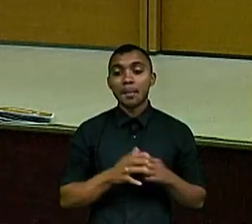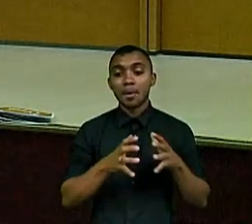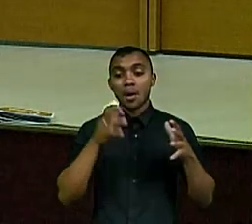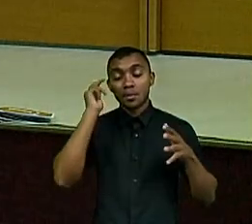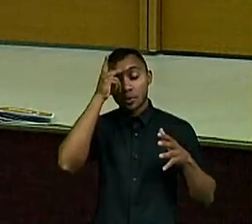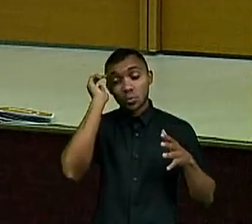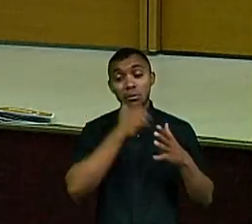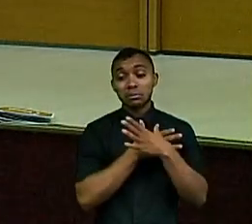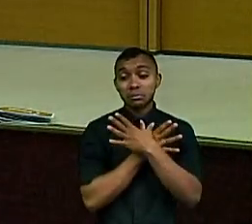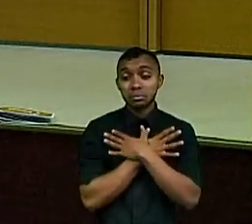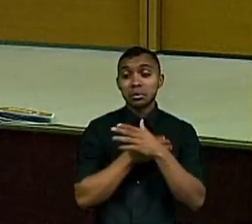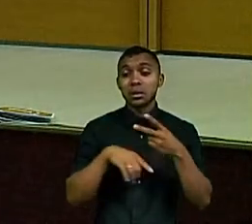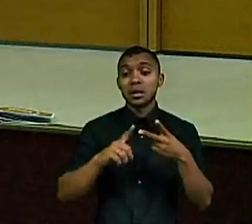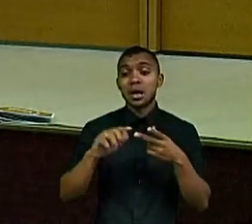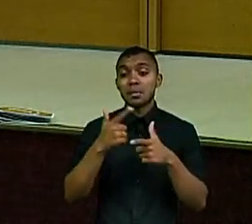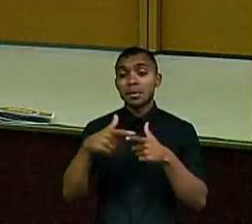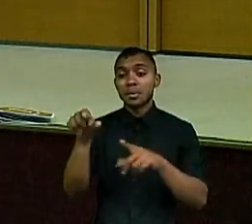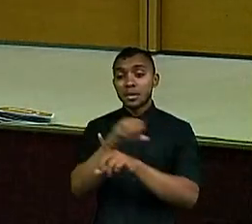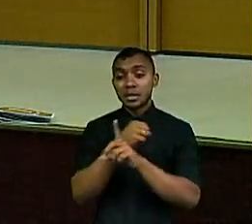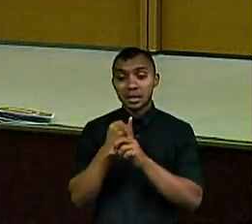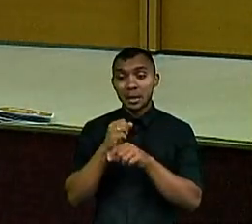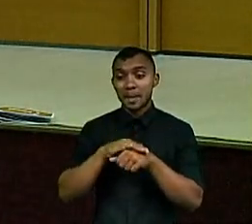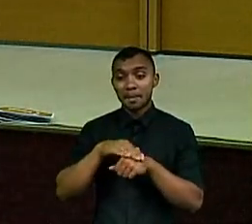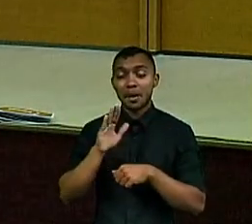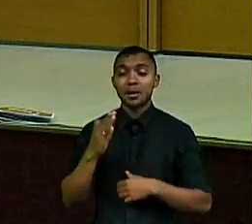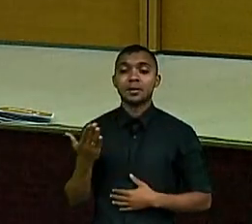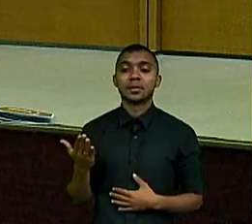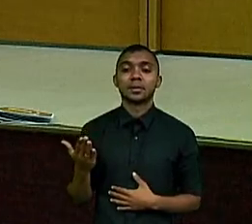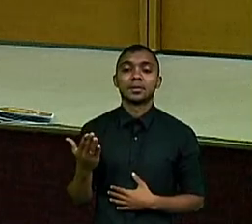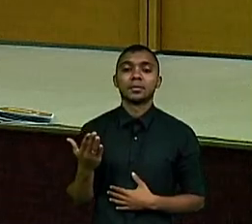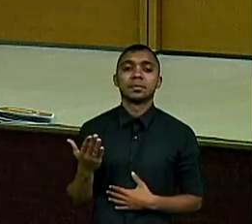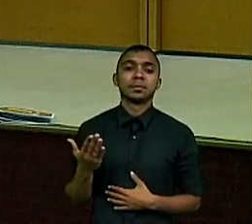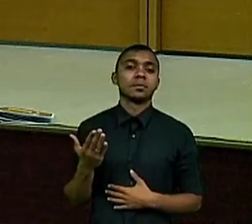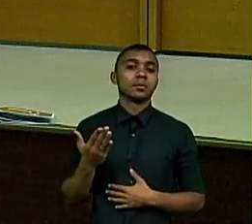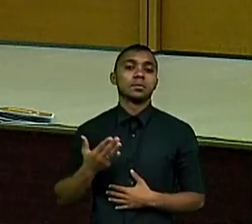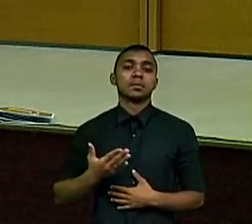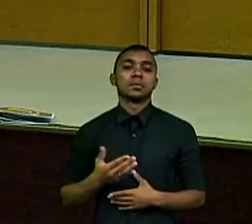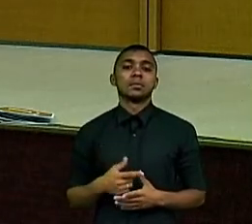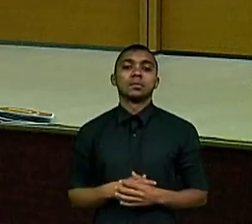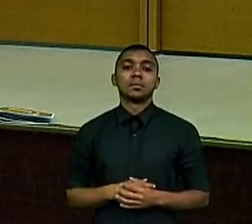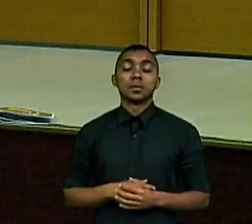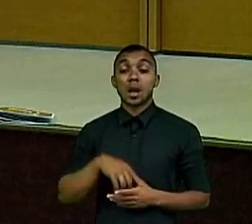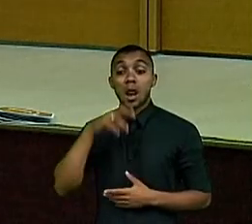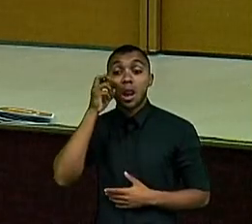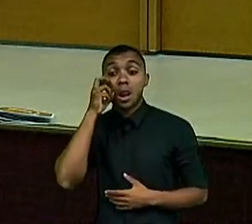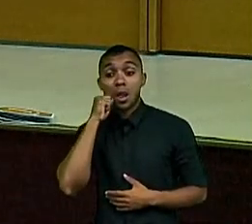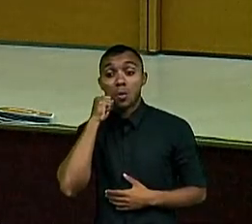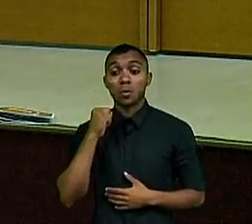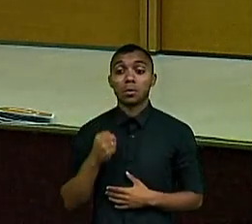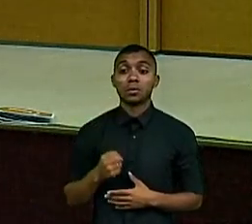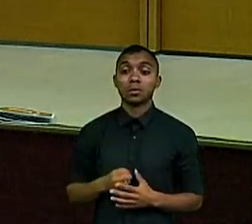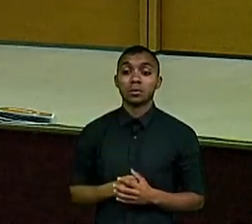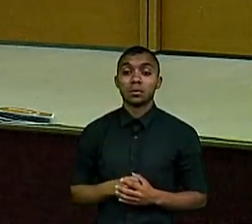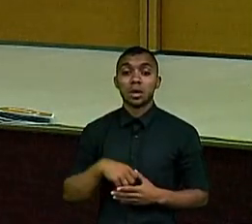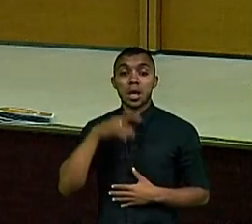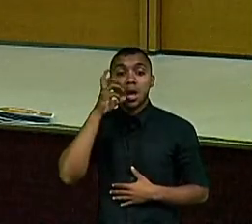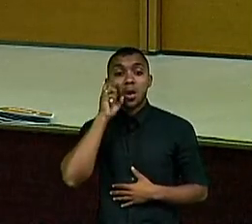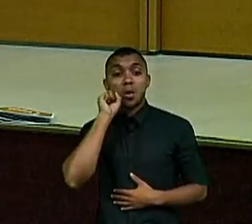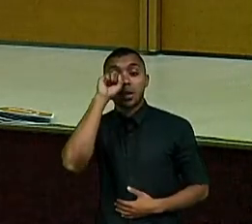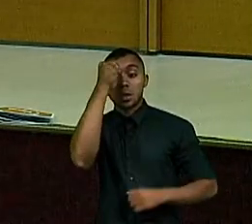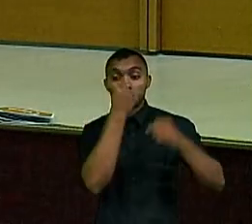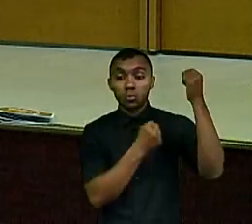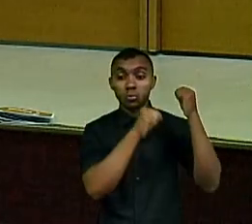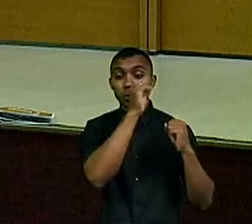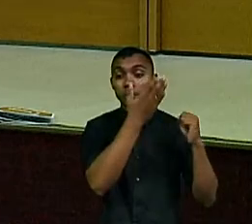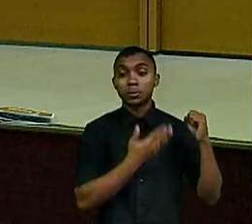aumentou problemas sociais mais do que promoveu porque o que acontece o lucro promovido pela industrialização muitas vezes